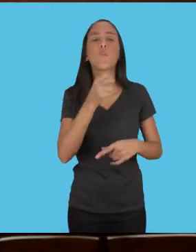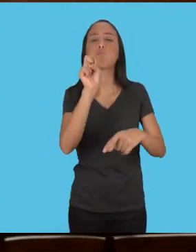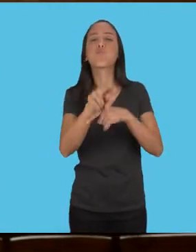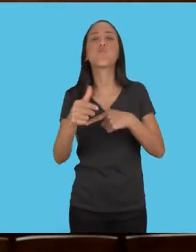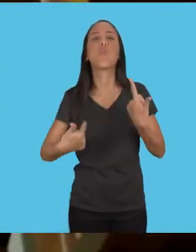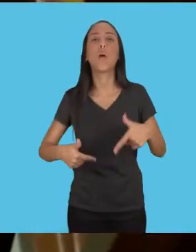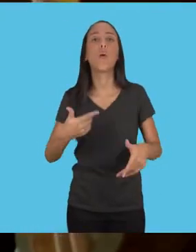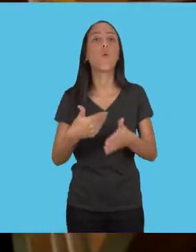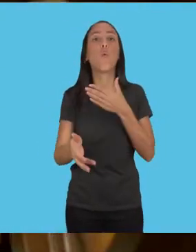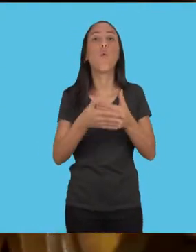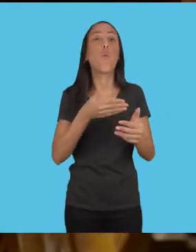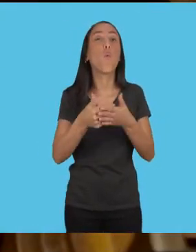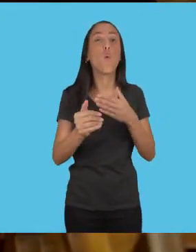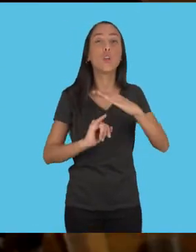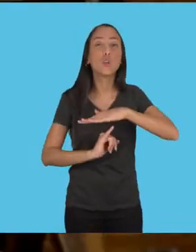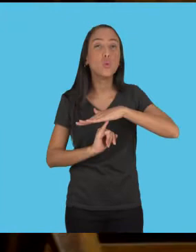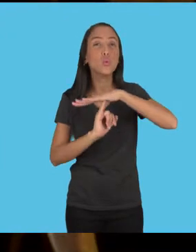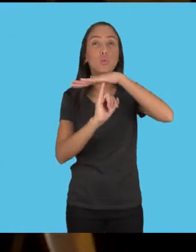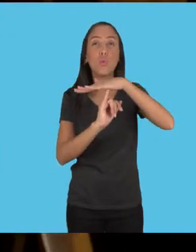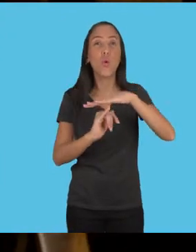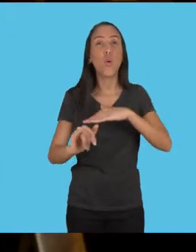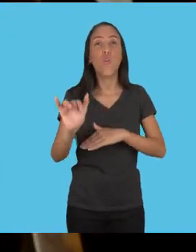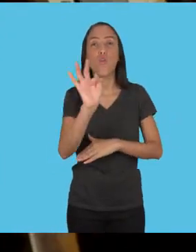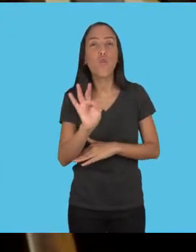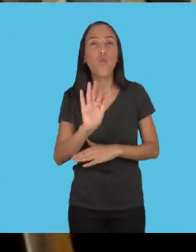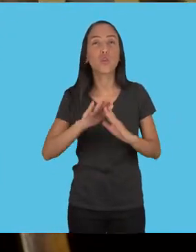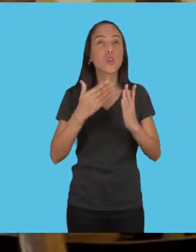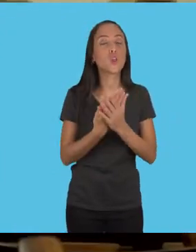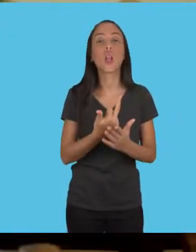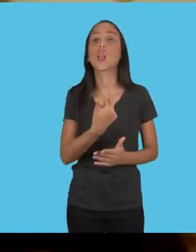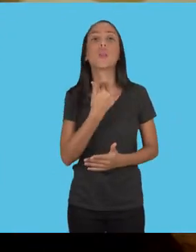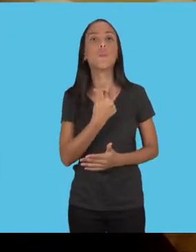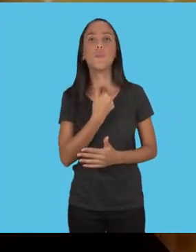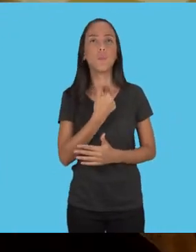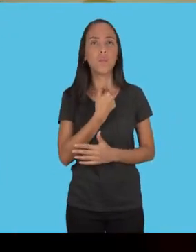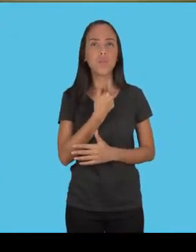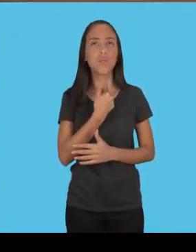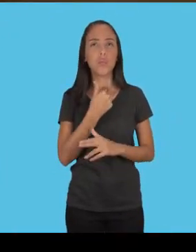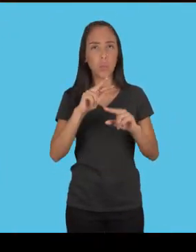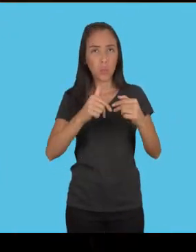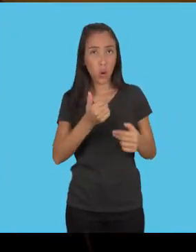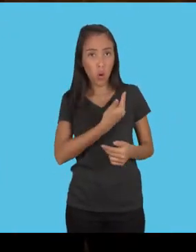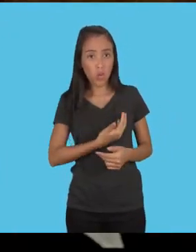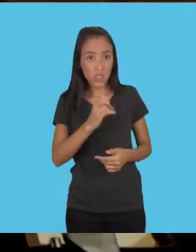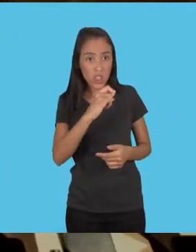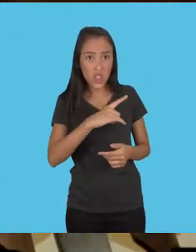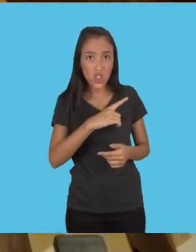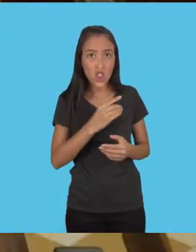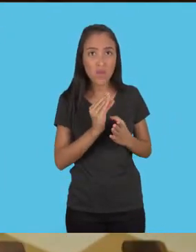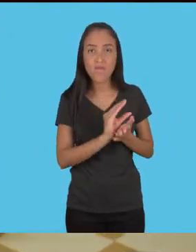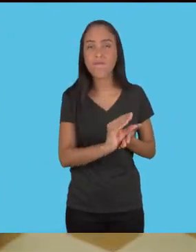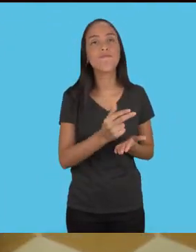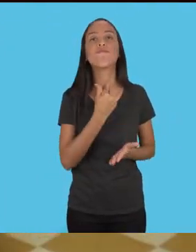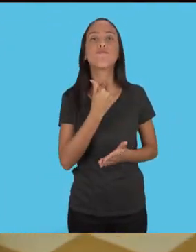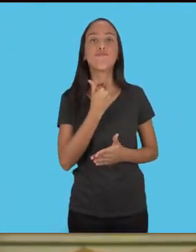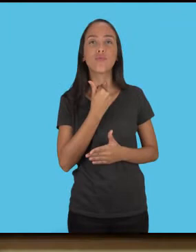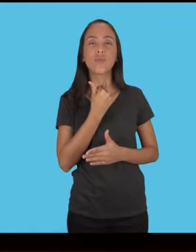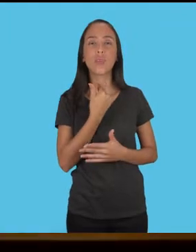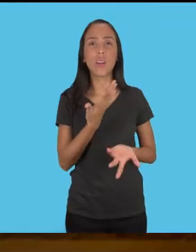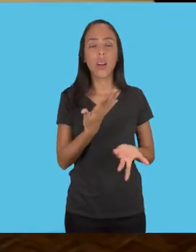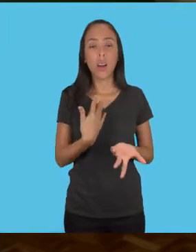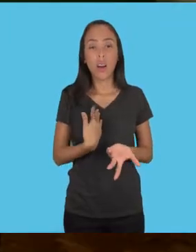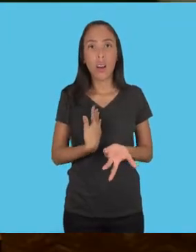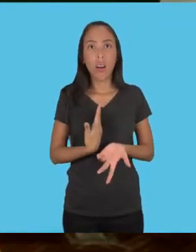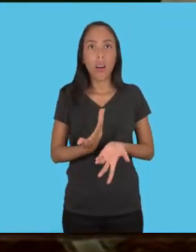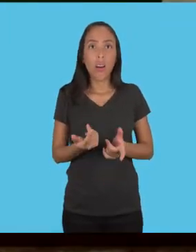podiam trabalhar em nenhuma outra escola ou instituição financiadas pelo governo. Então eu tive